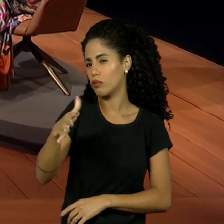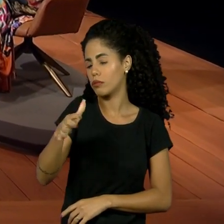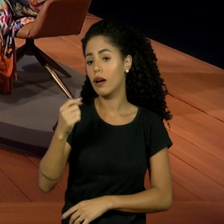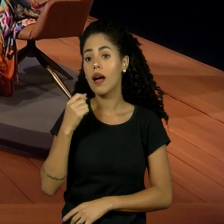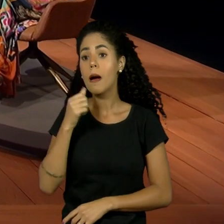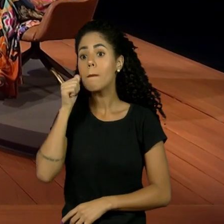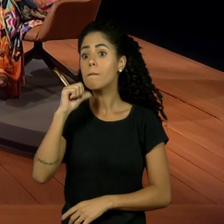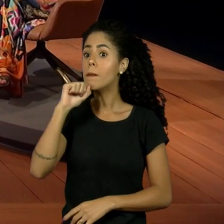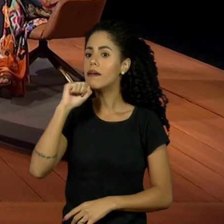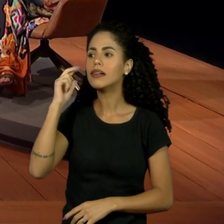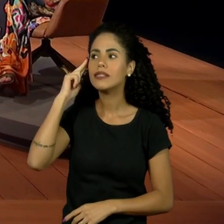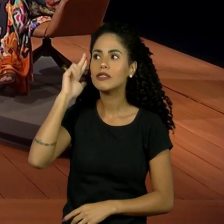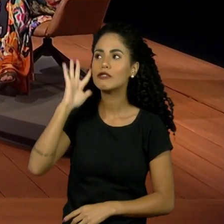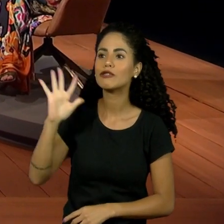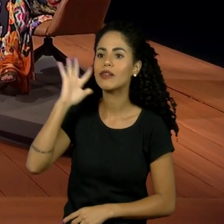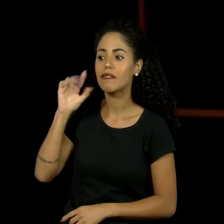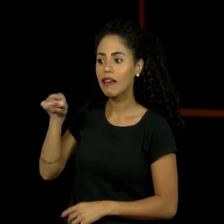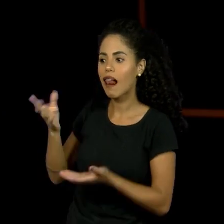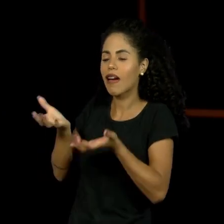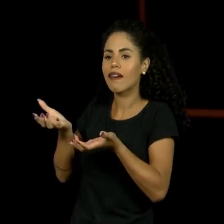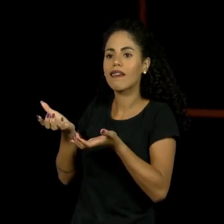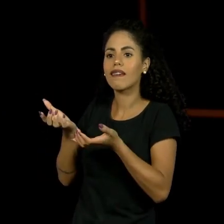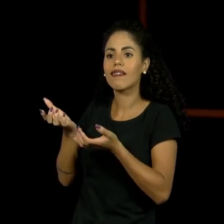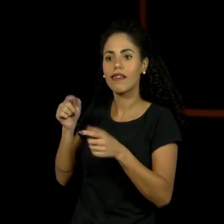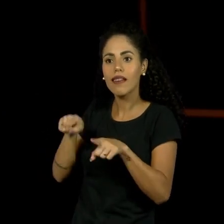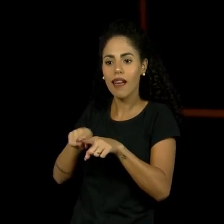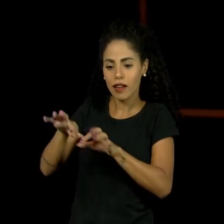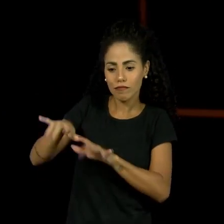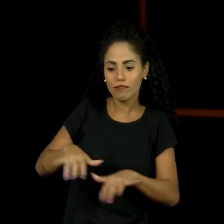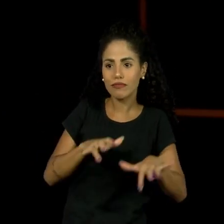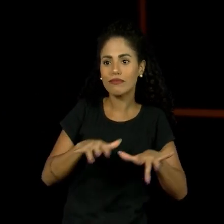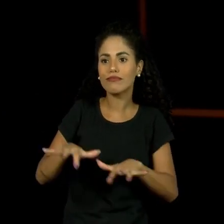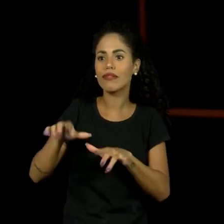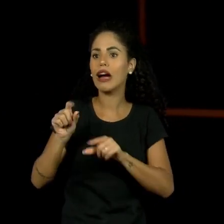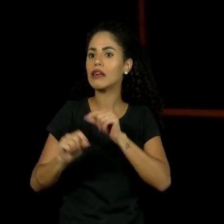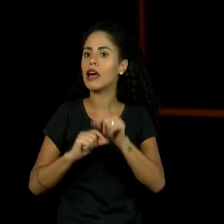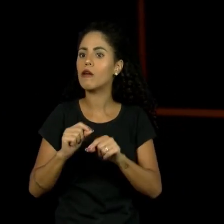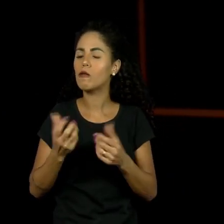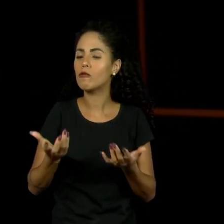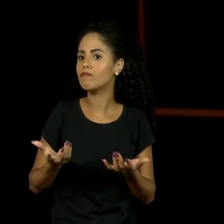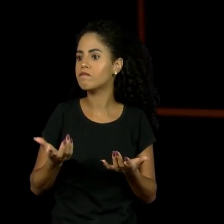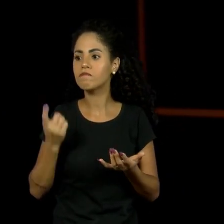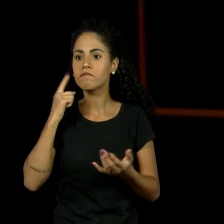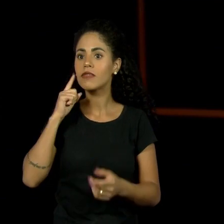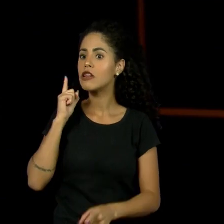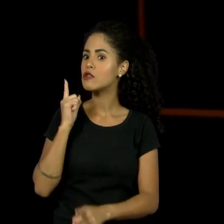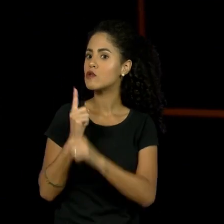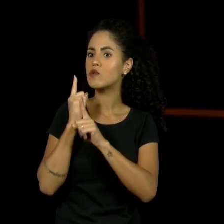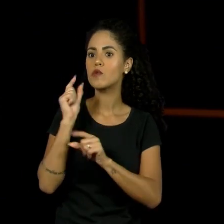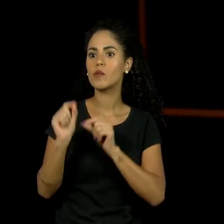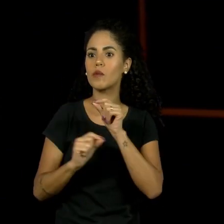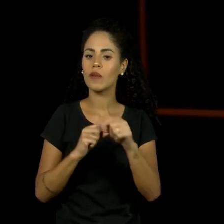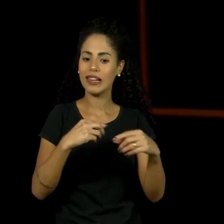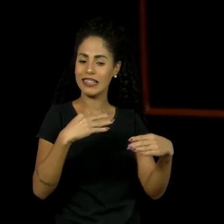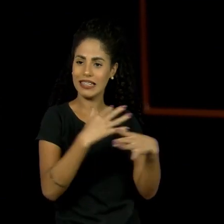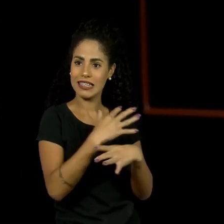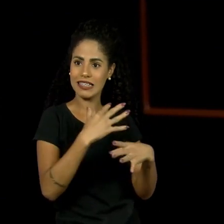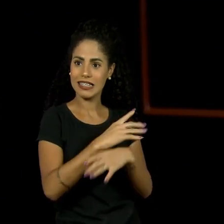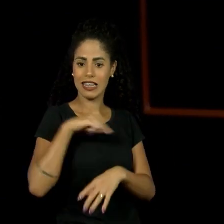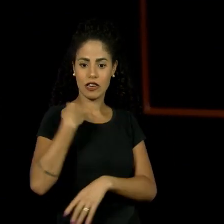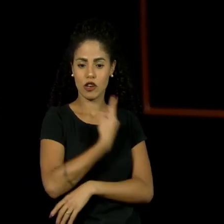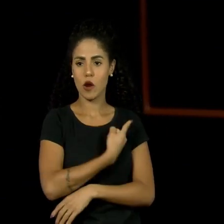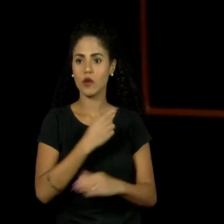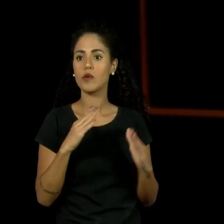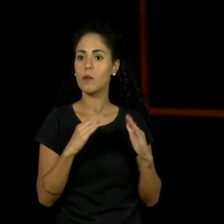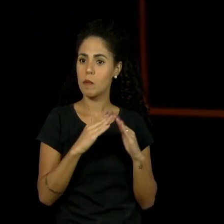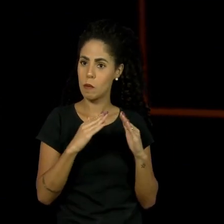infância dela, de ser pianista. E aí ela juntou as coisas, ela descobriu que na cidade da época que a gente estava morando, era